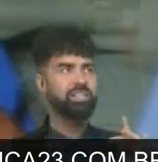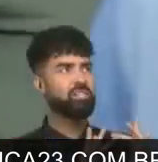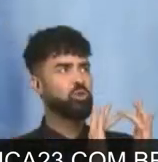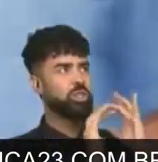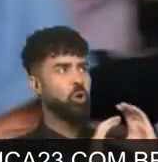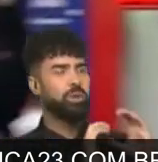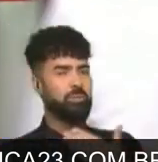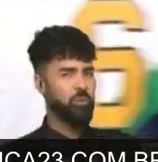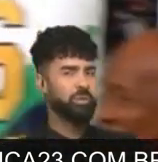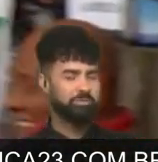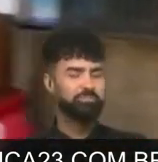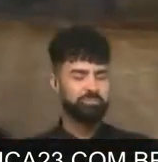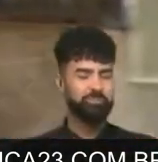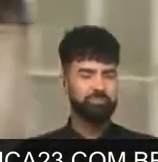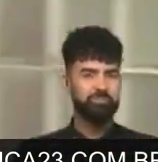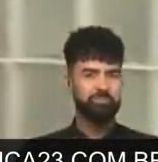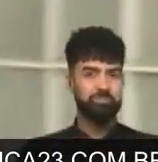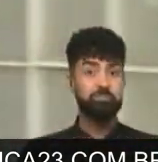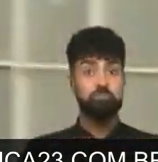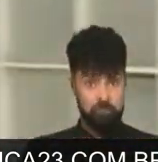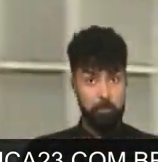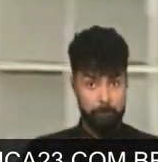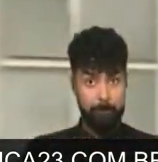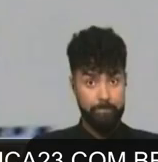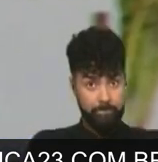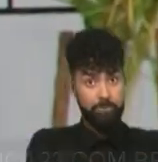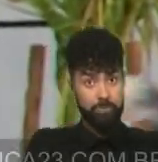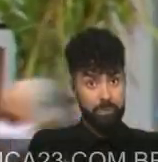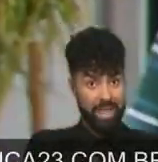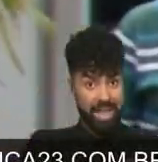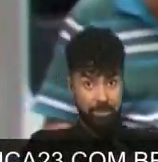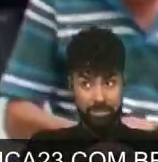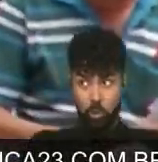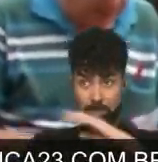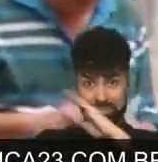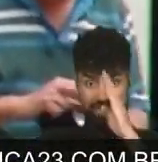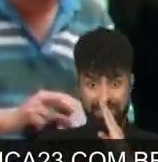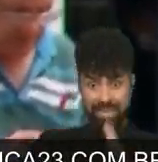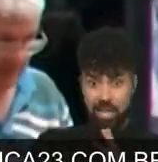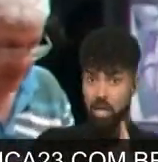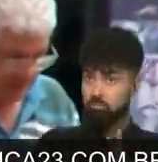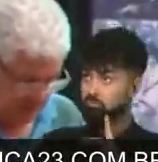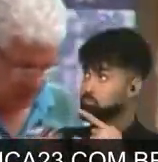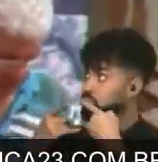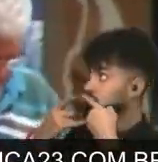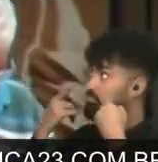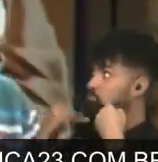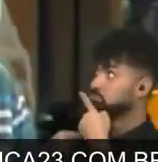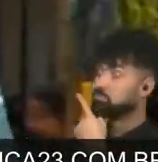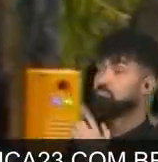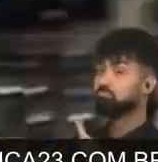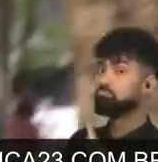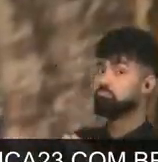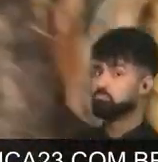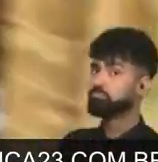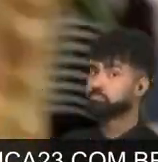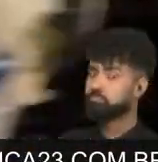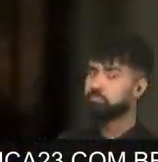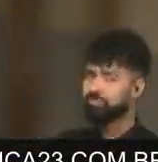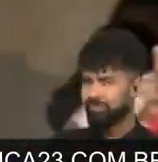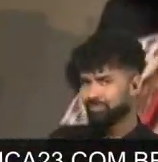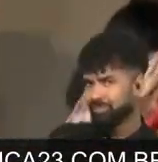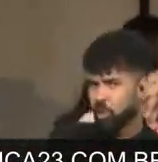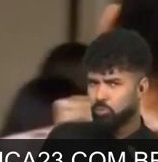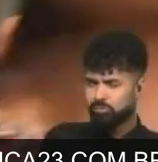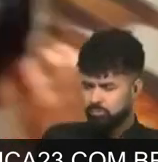nas ruas de várias capitais brasileiras tem gente que ainda não dispensa o uso da máscara diante